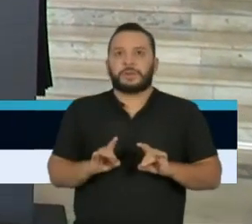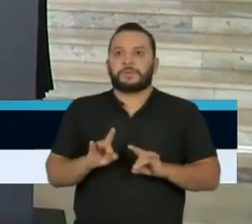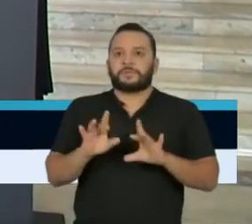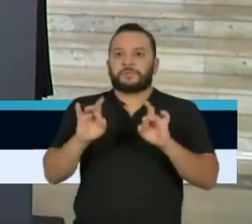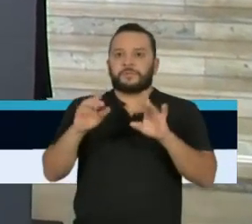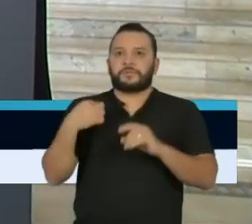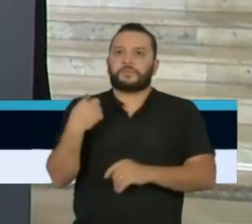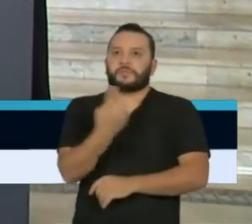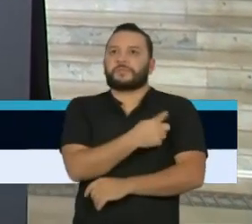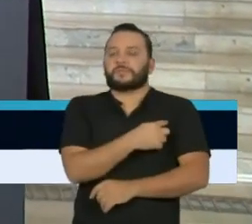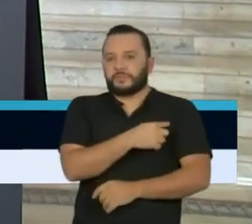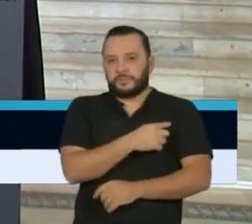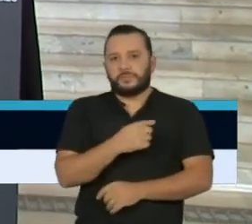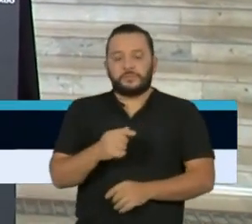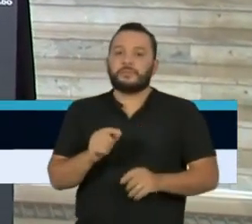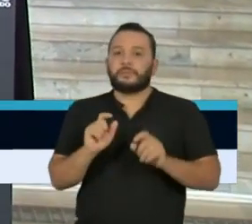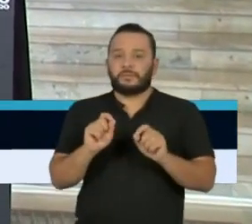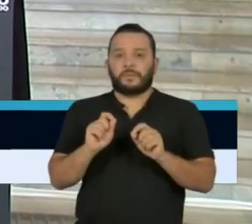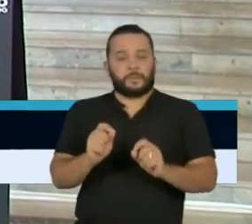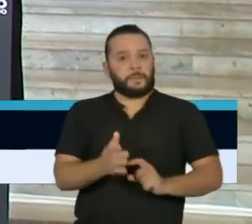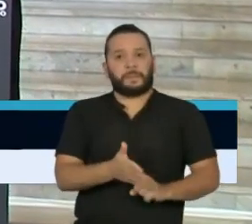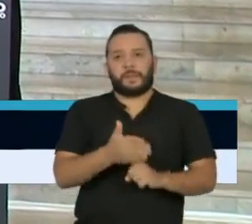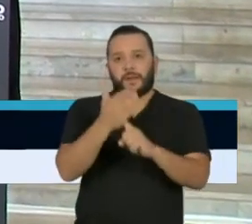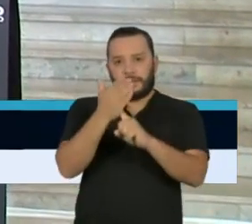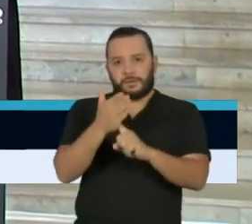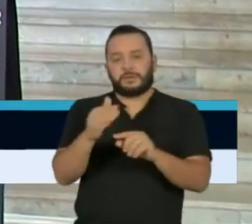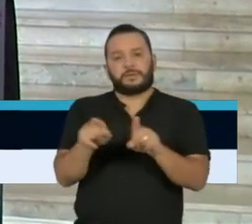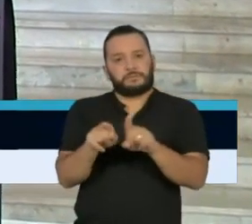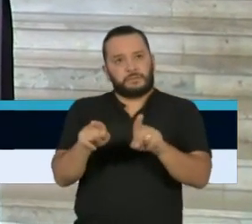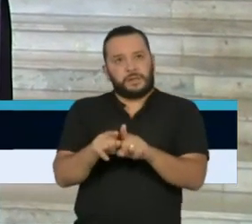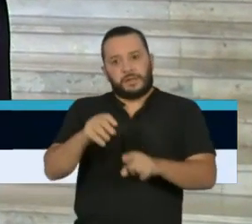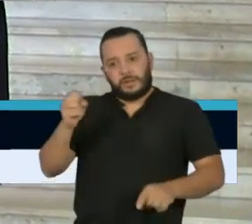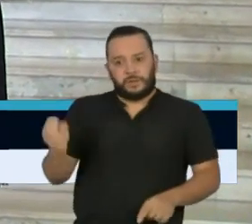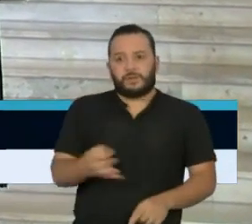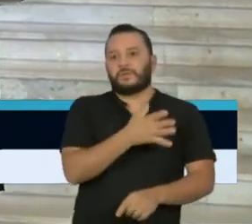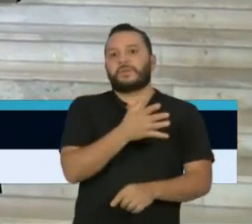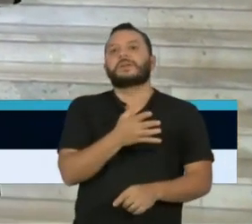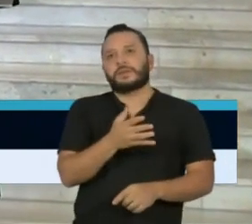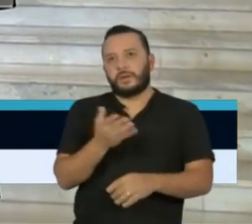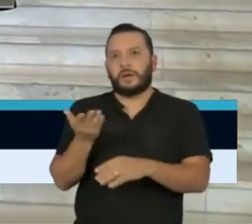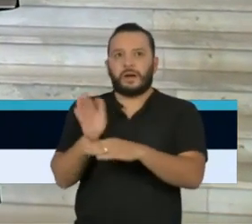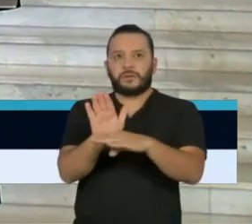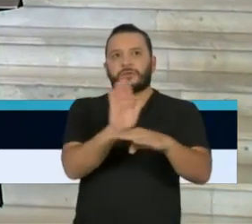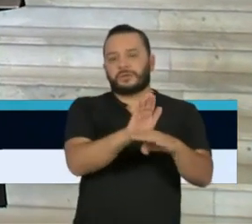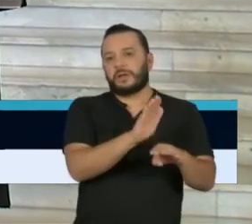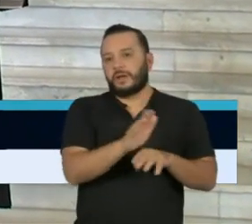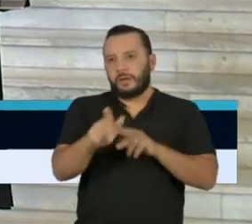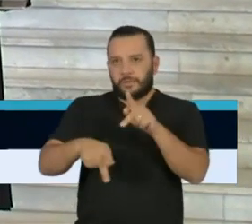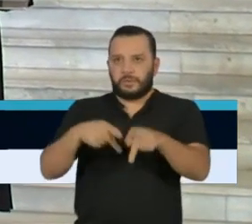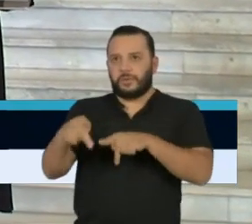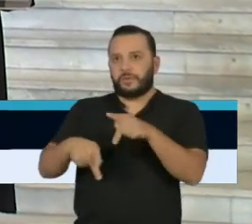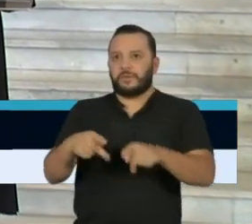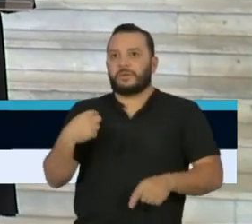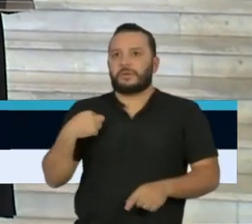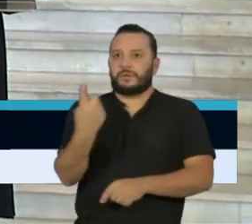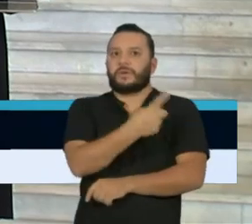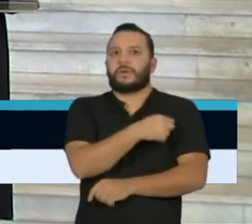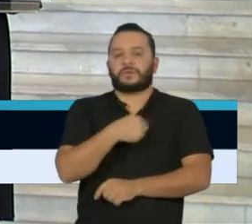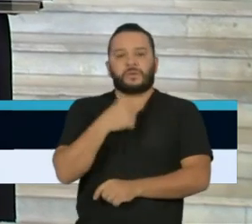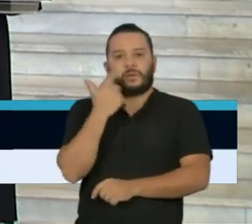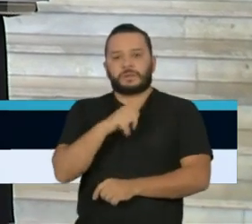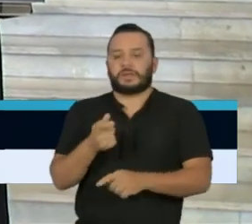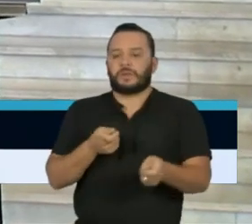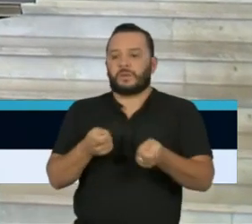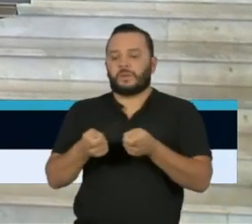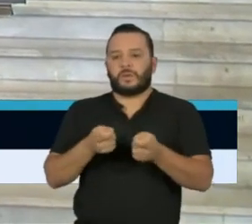nós, porque estamos colocando a tecnologia e inovação a serviço da população para que possamos controlar